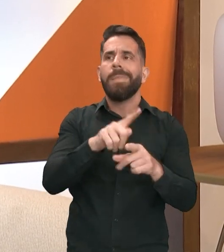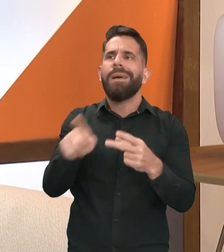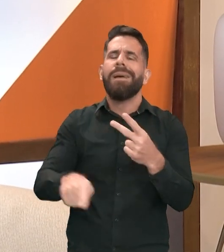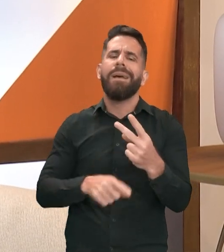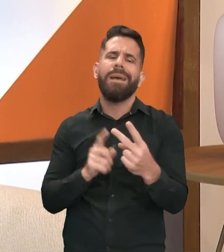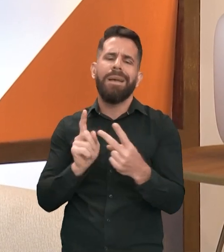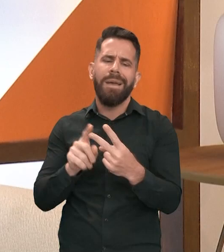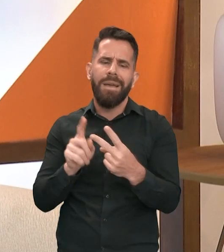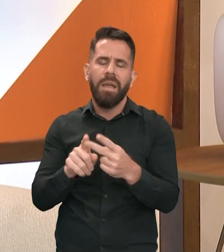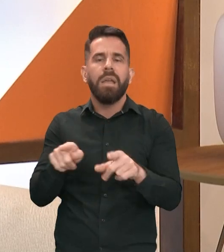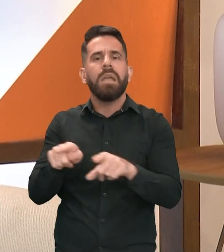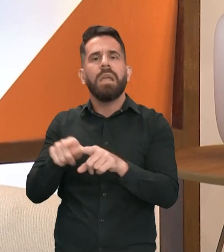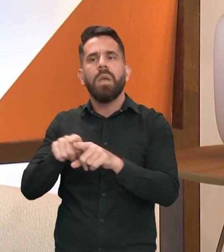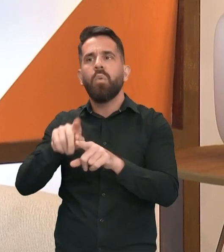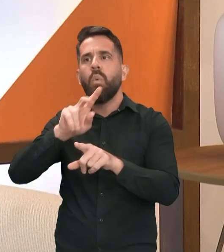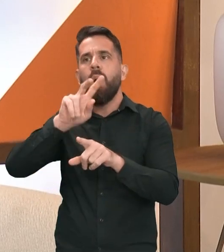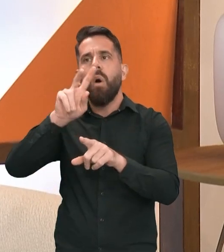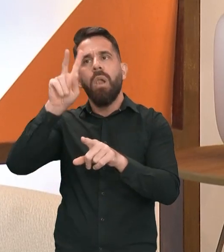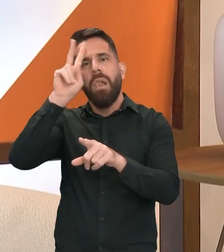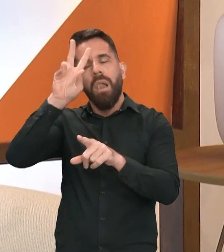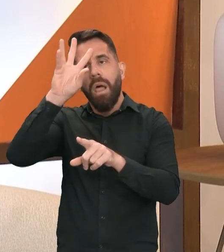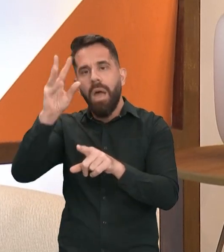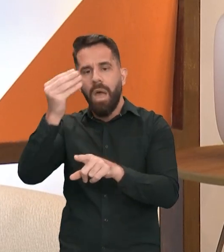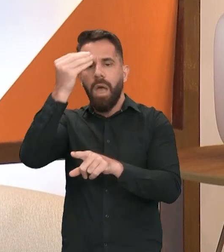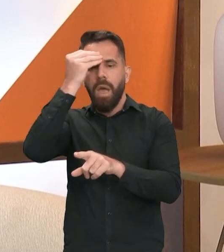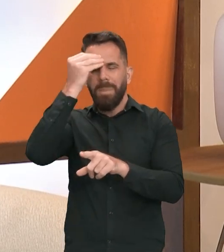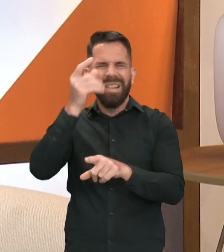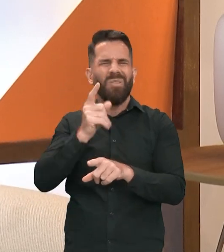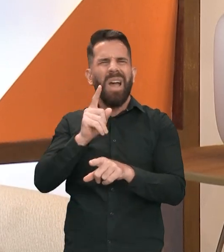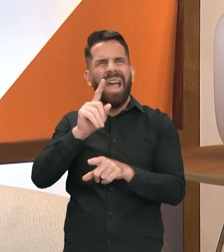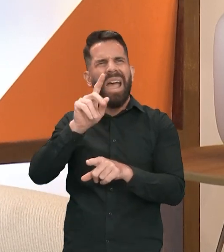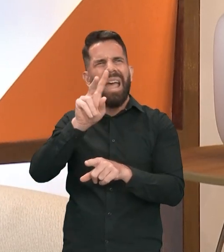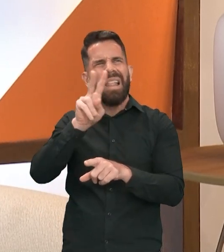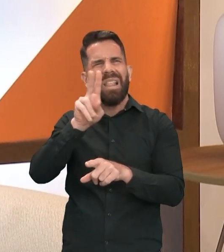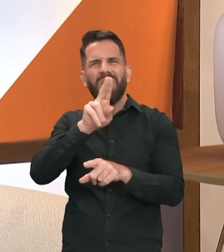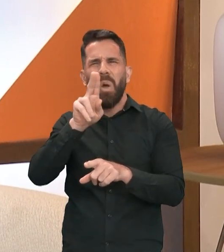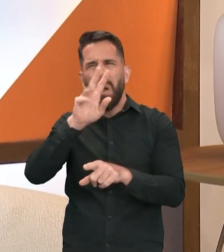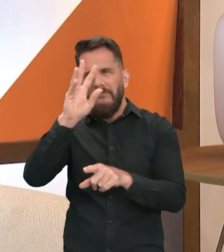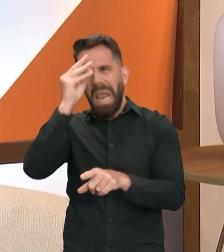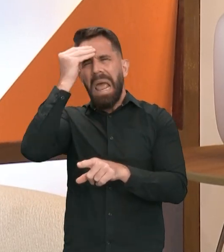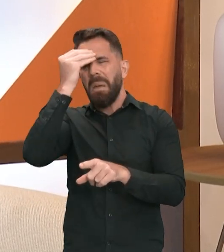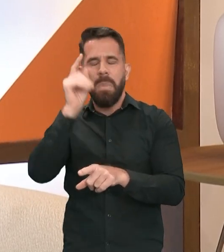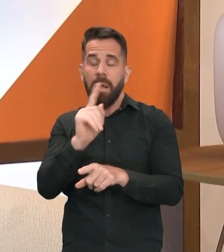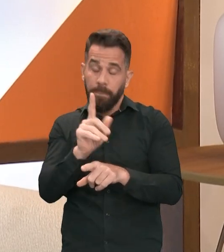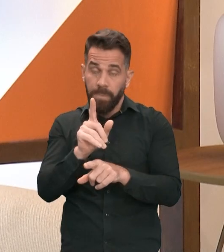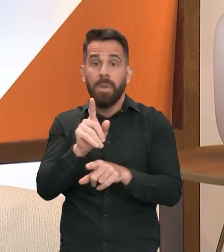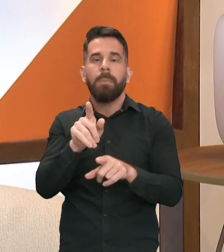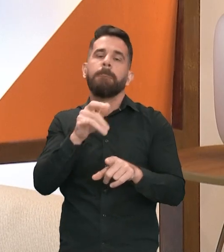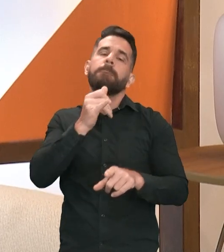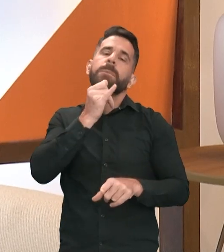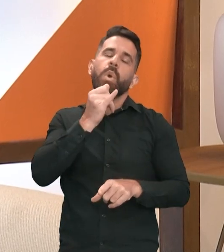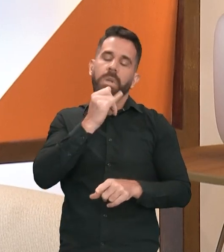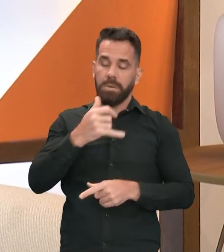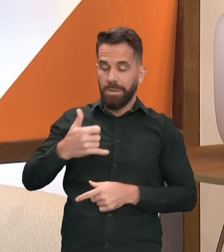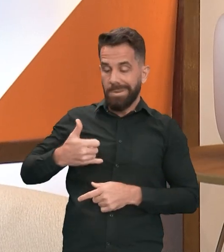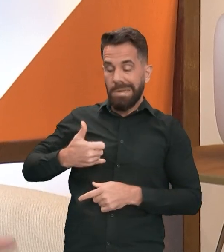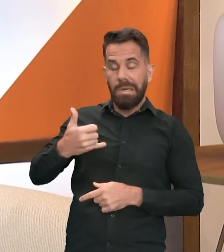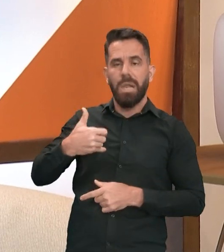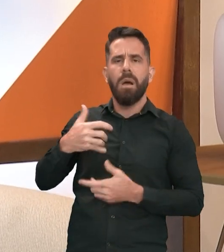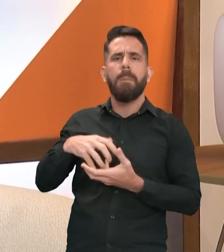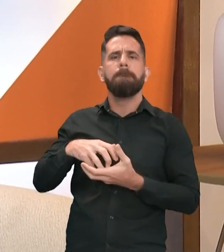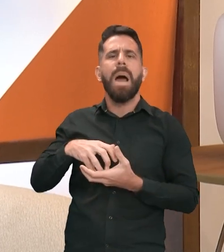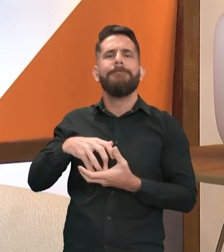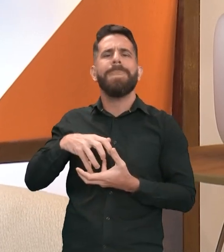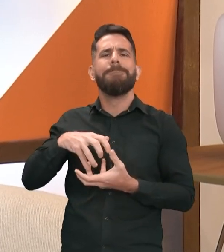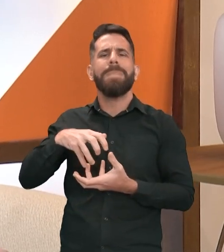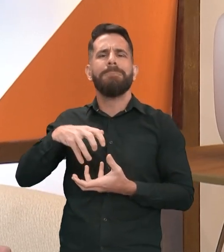para relembrar. Porque, por exemplo, não é relembrar a palavra, né? Mas é o que eu lembrei aqui agora. Porque, por exemplo, conforme a idade avança, a gente